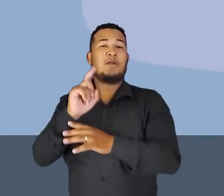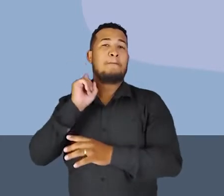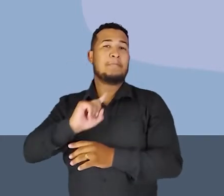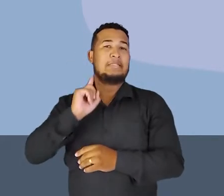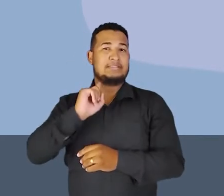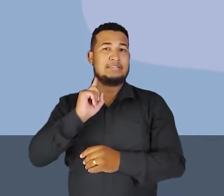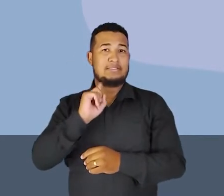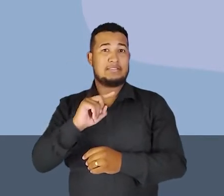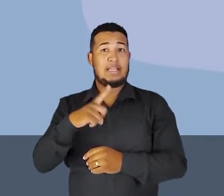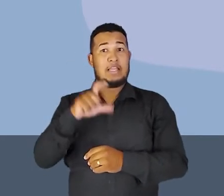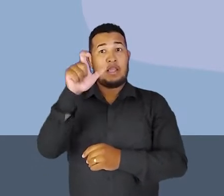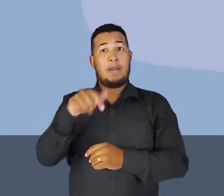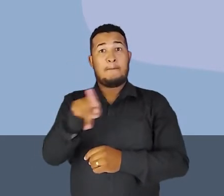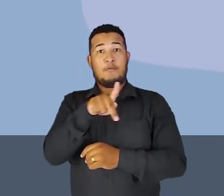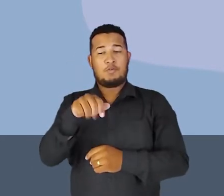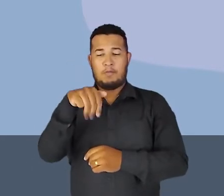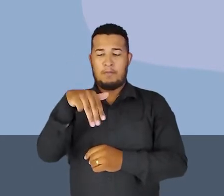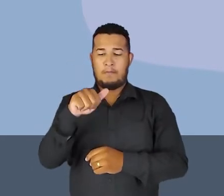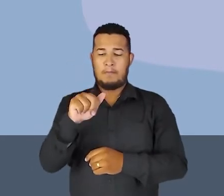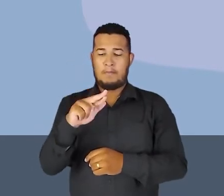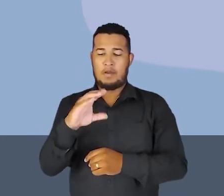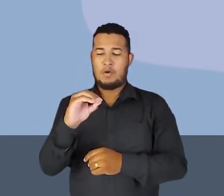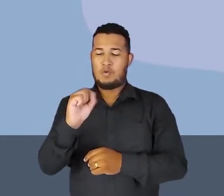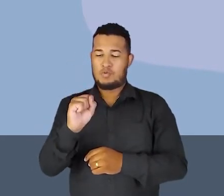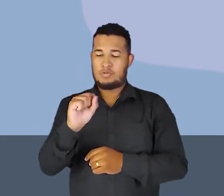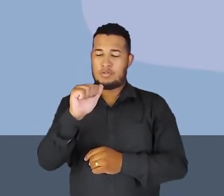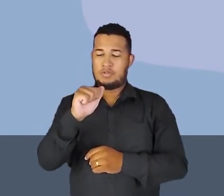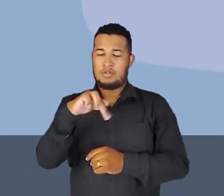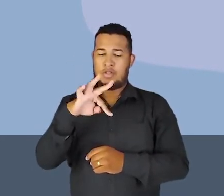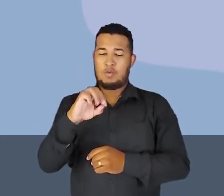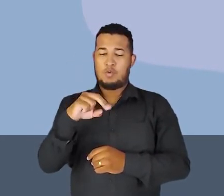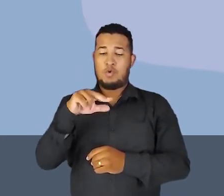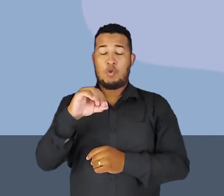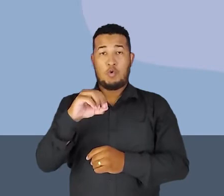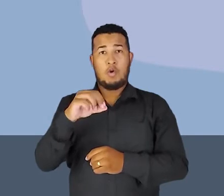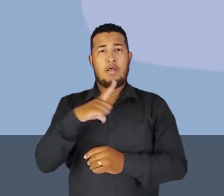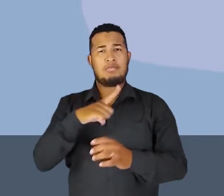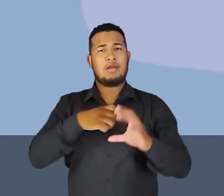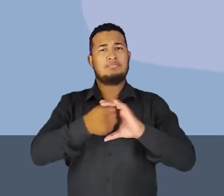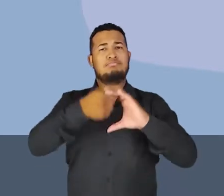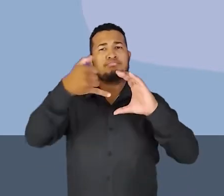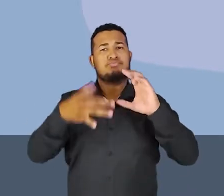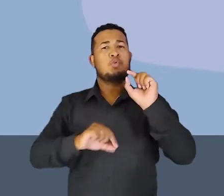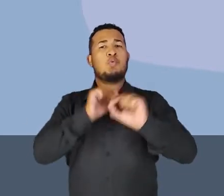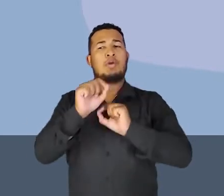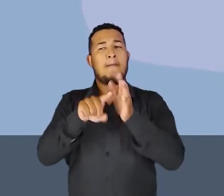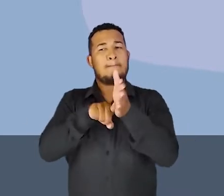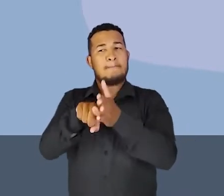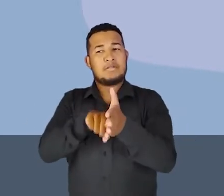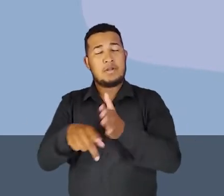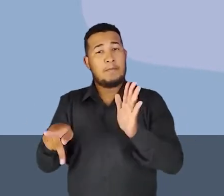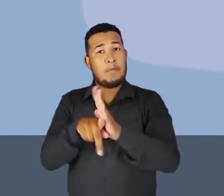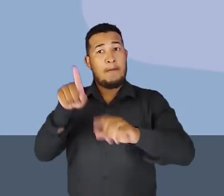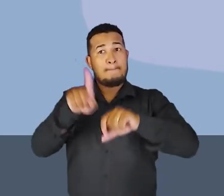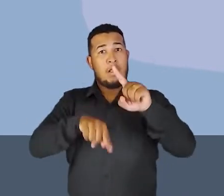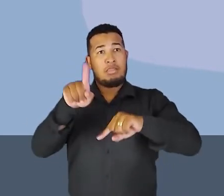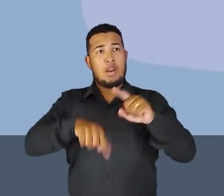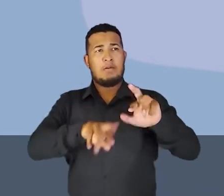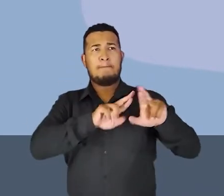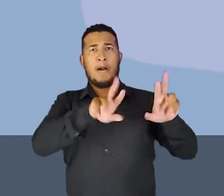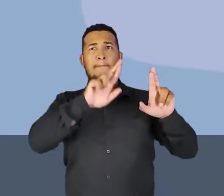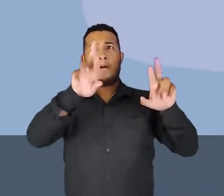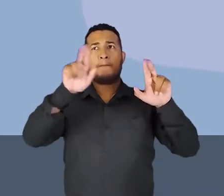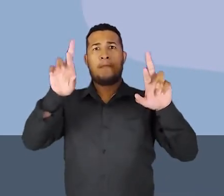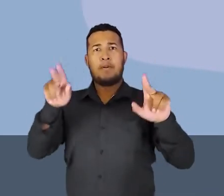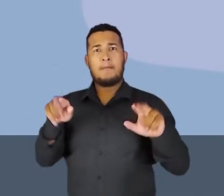músico e professor Marco Antônio Guimarães, né, e que tem como característica a pesquisa de materiais diferentes para a